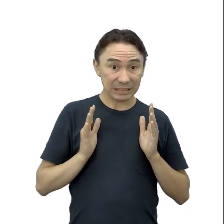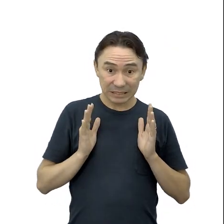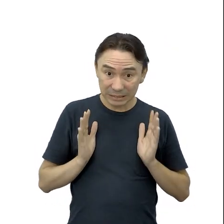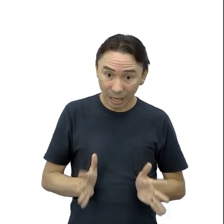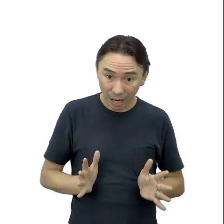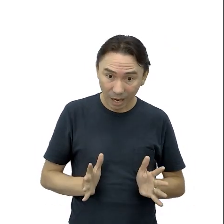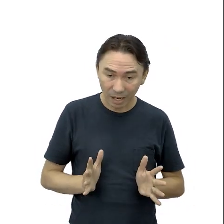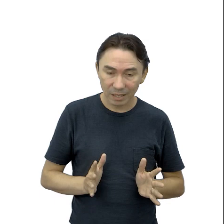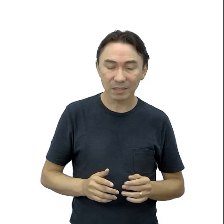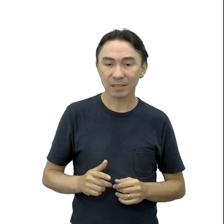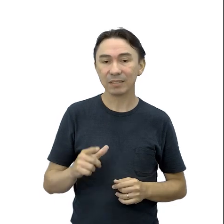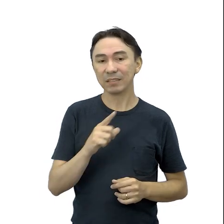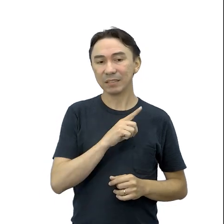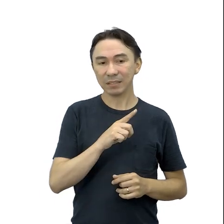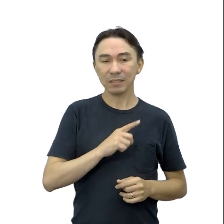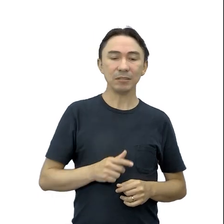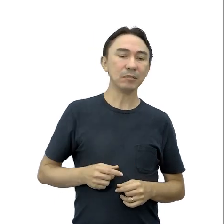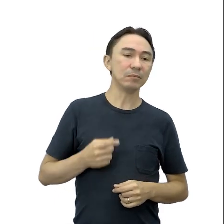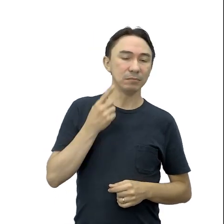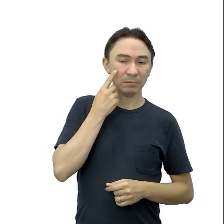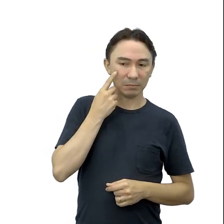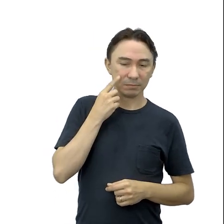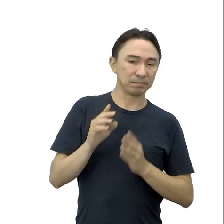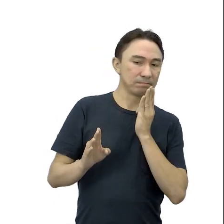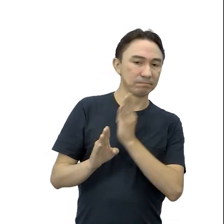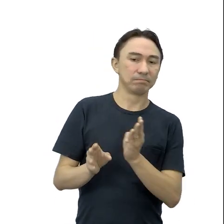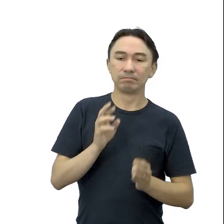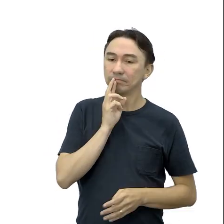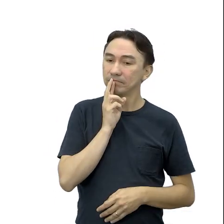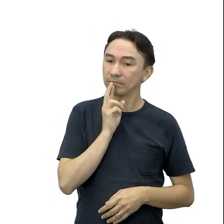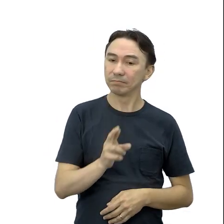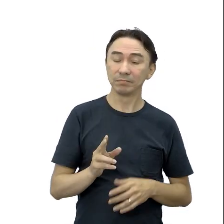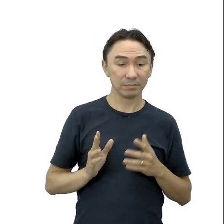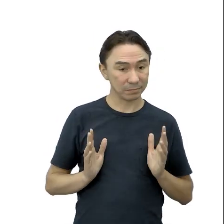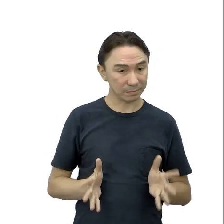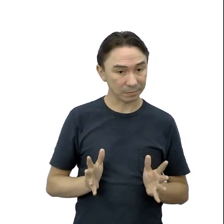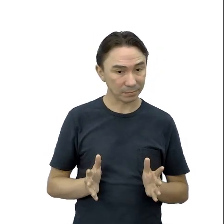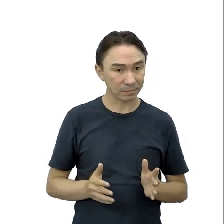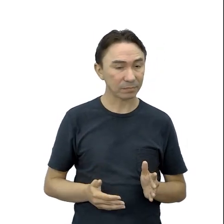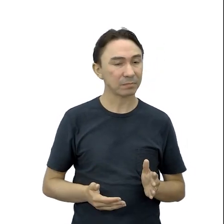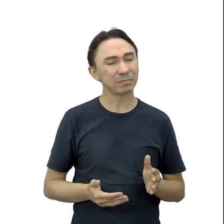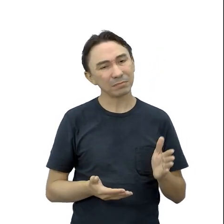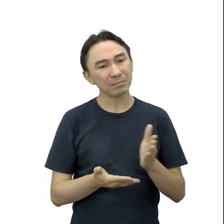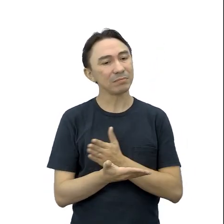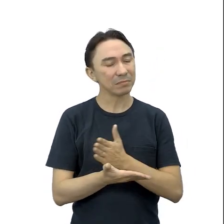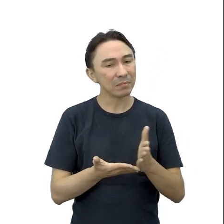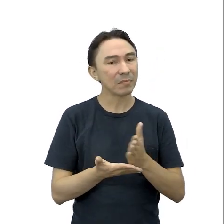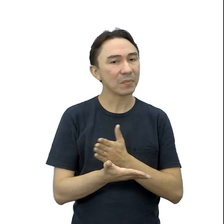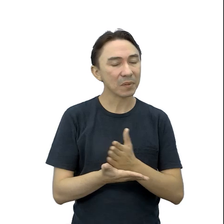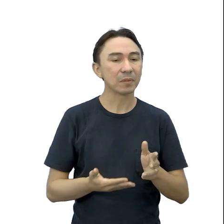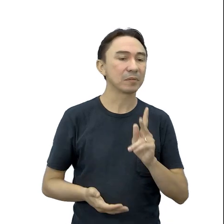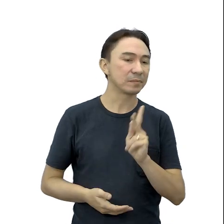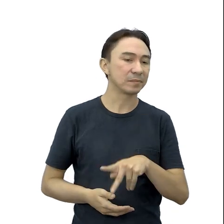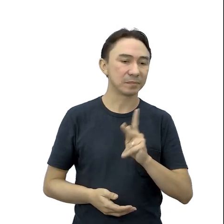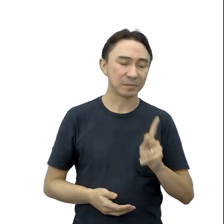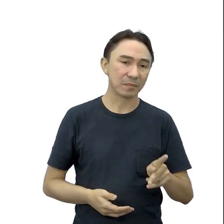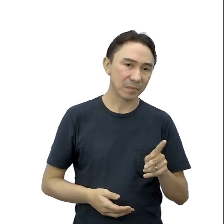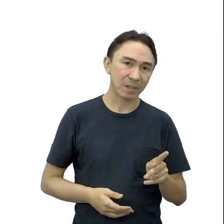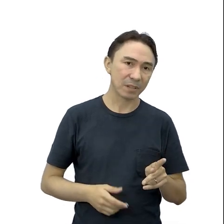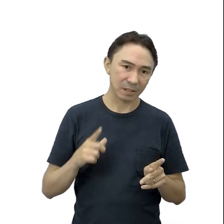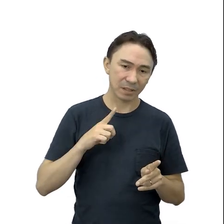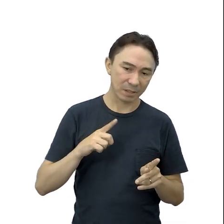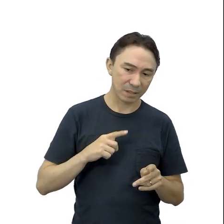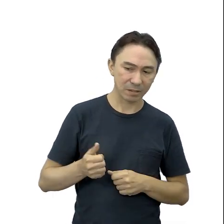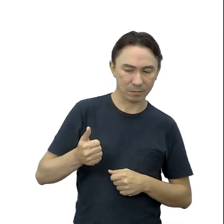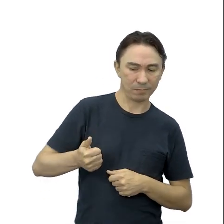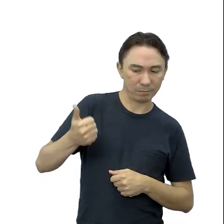Porque vocês já devem estar colhendo os resultados. Tem muitos professores que aplicaram também uma avaliação do próprio professor